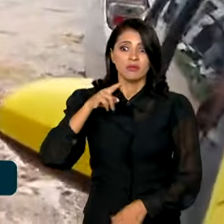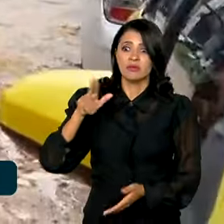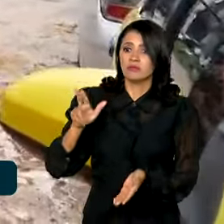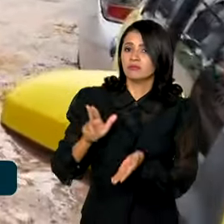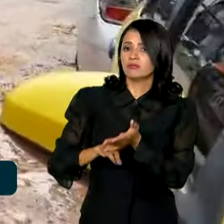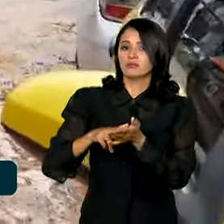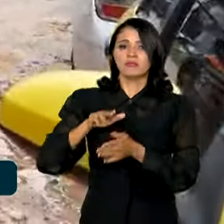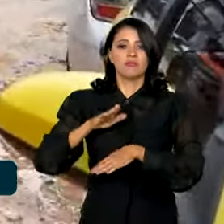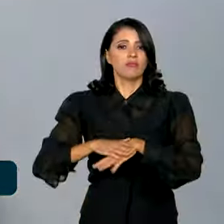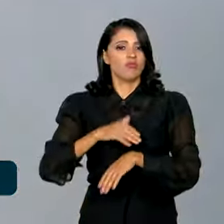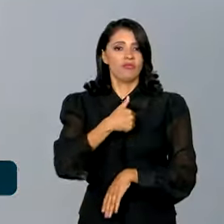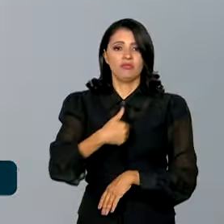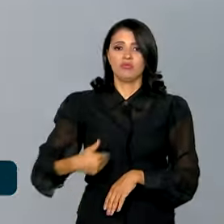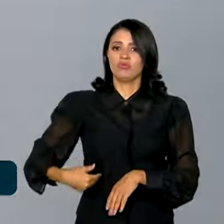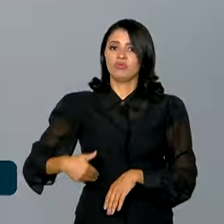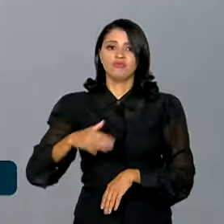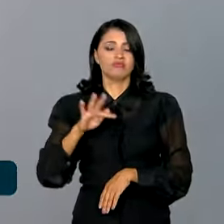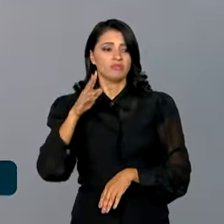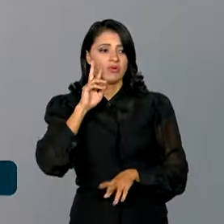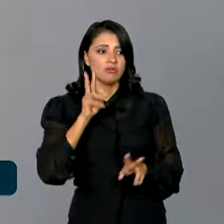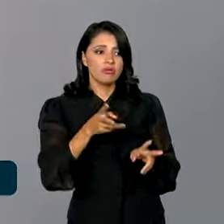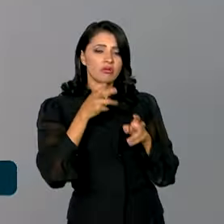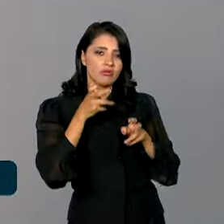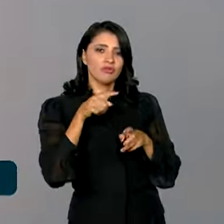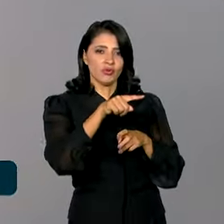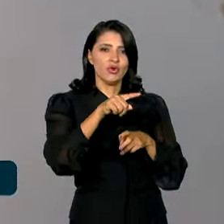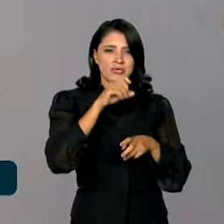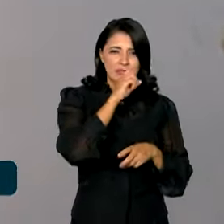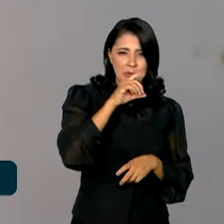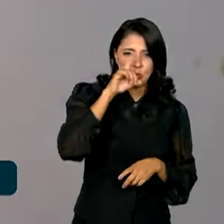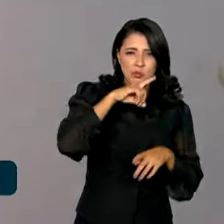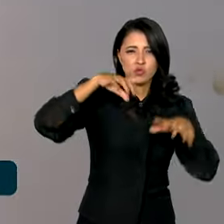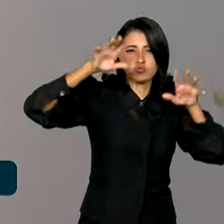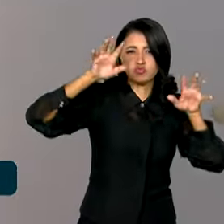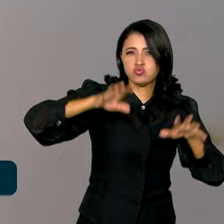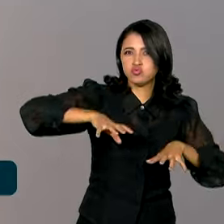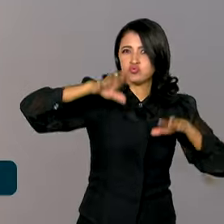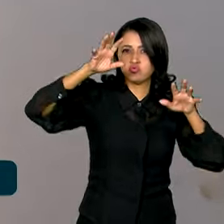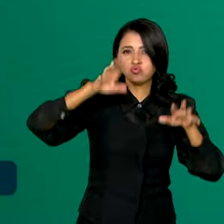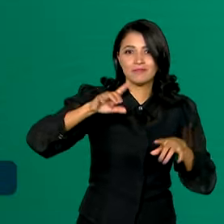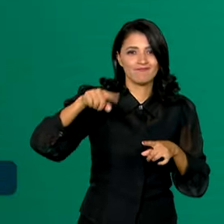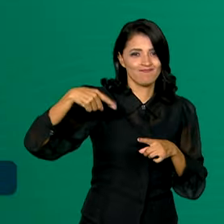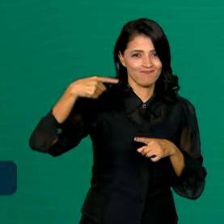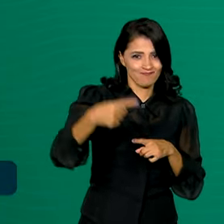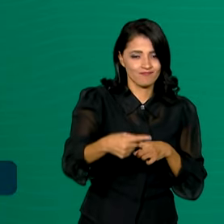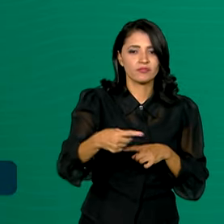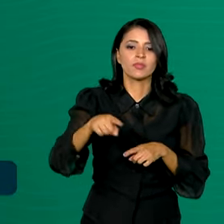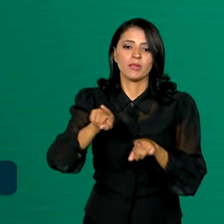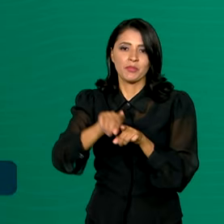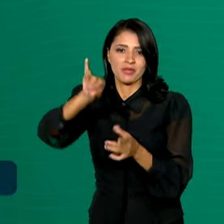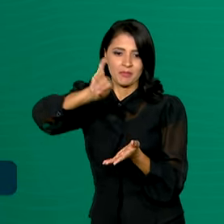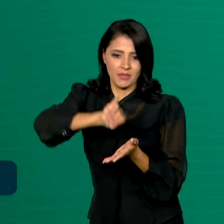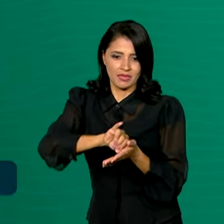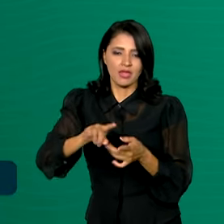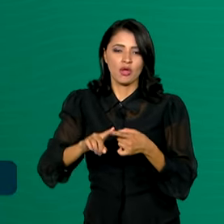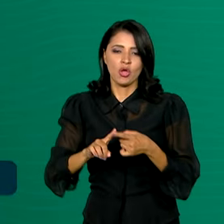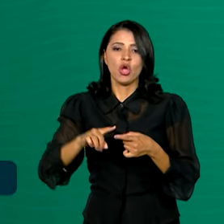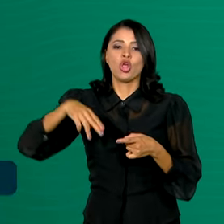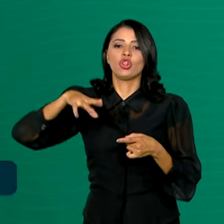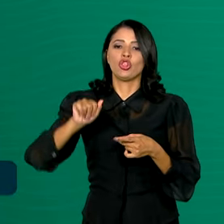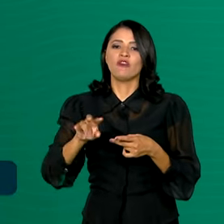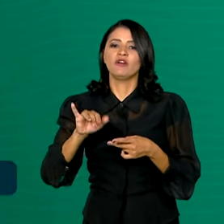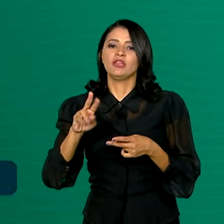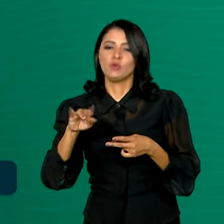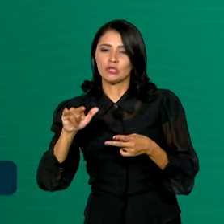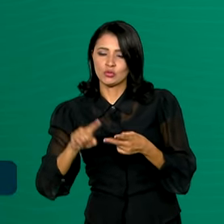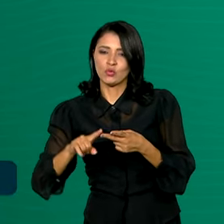pelo governo federal após as fortes chuvas do final de semana. Além da capital, Nova Iguaçu, Belford Roxo e São João